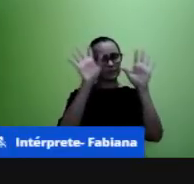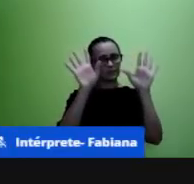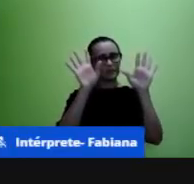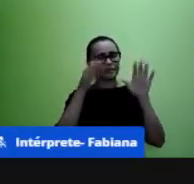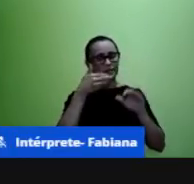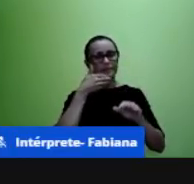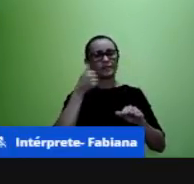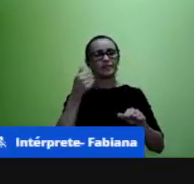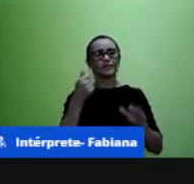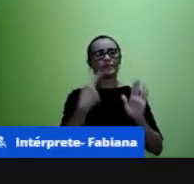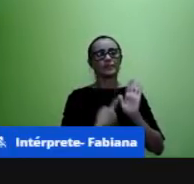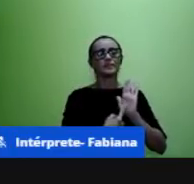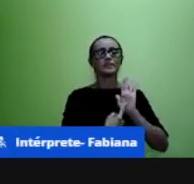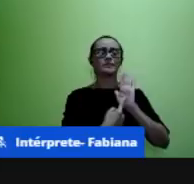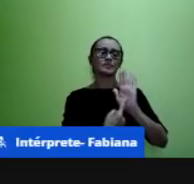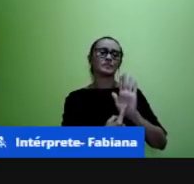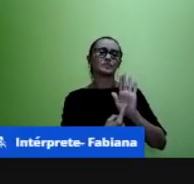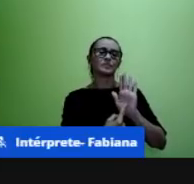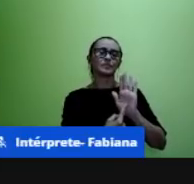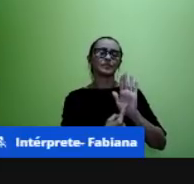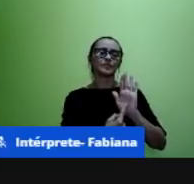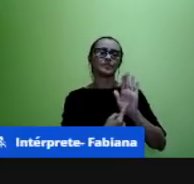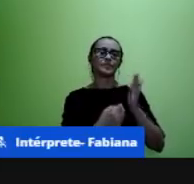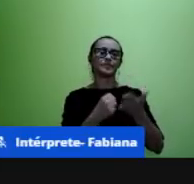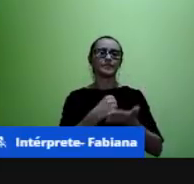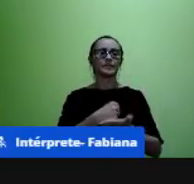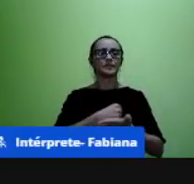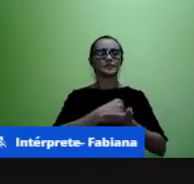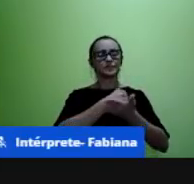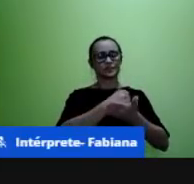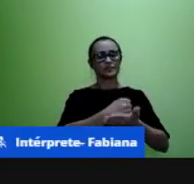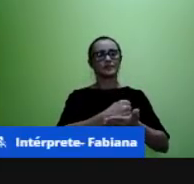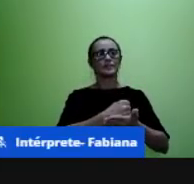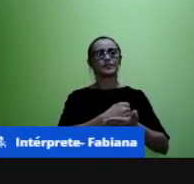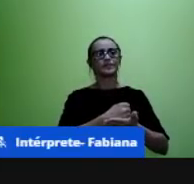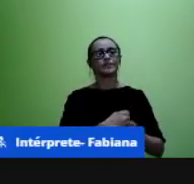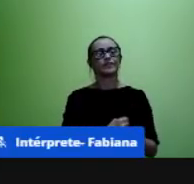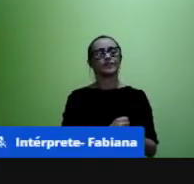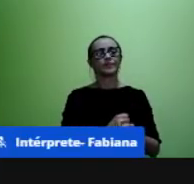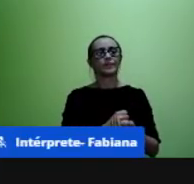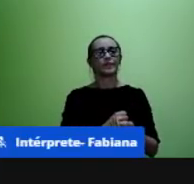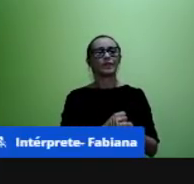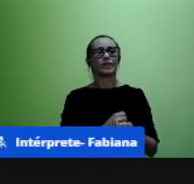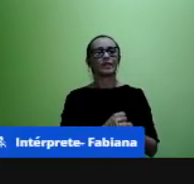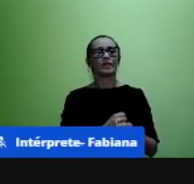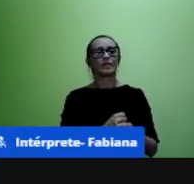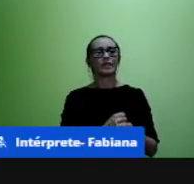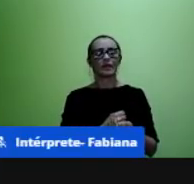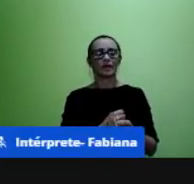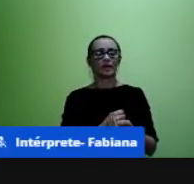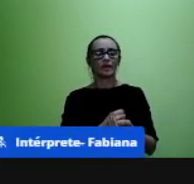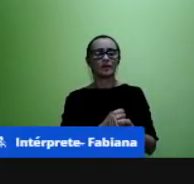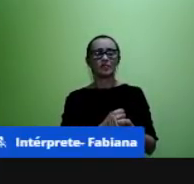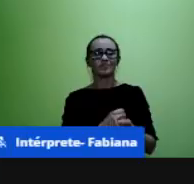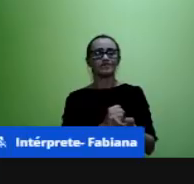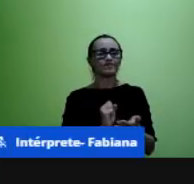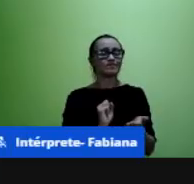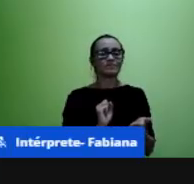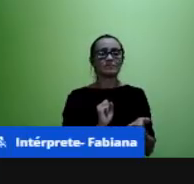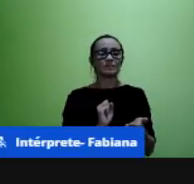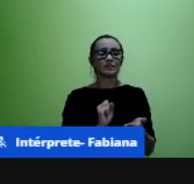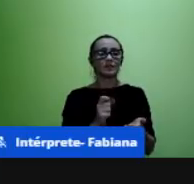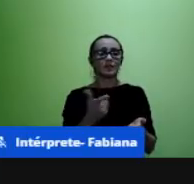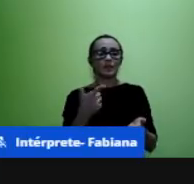mostrar para o meu aluno, ajudar ele, na verdade, a superar, né, um medo de realizar uma